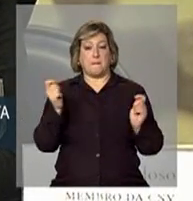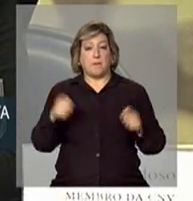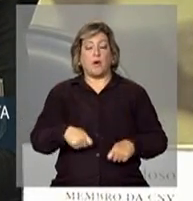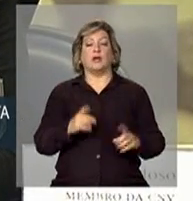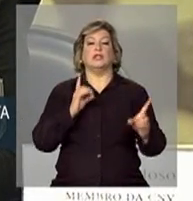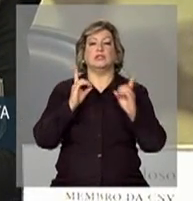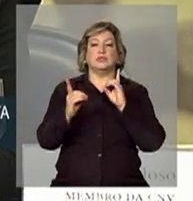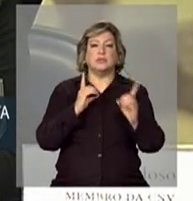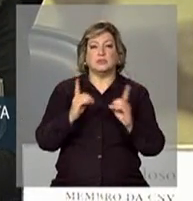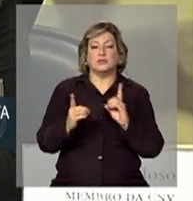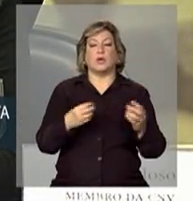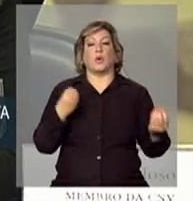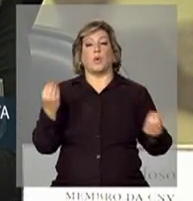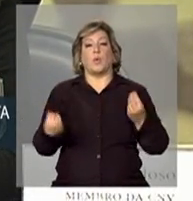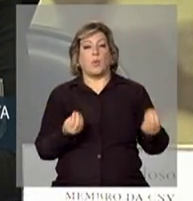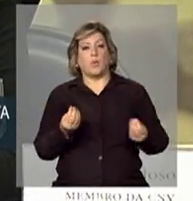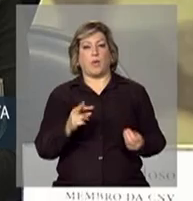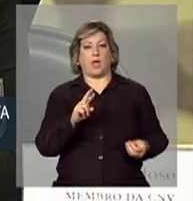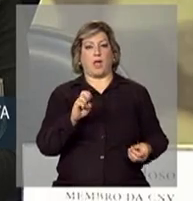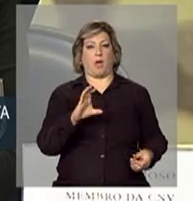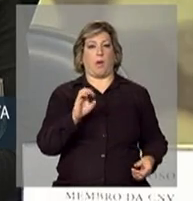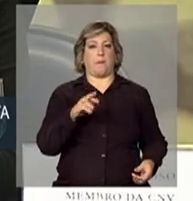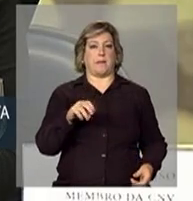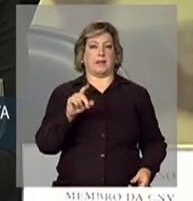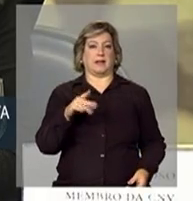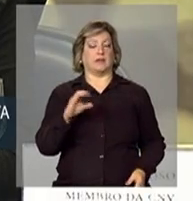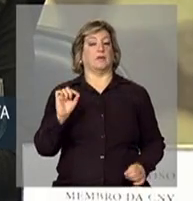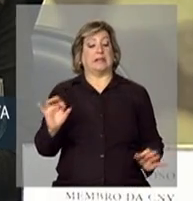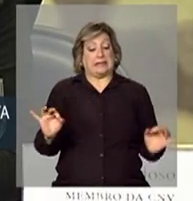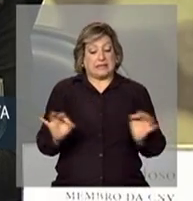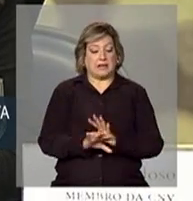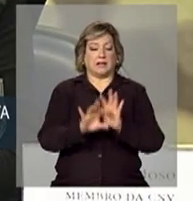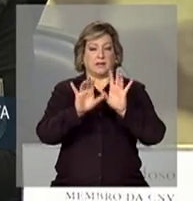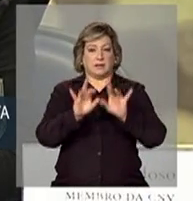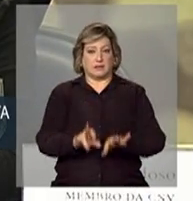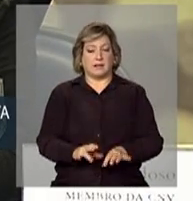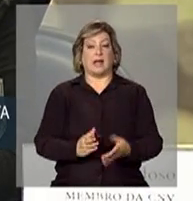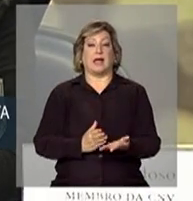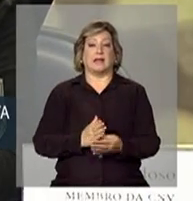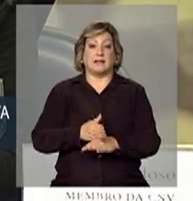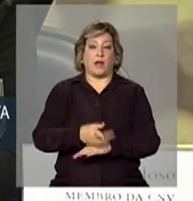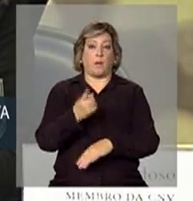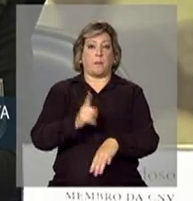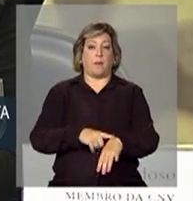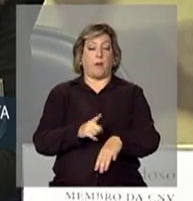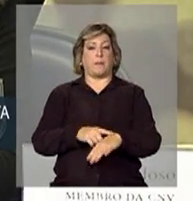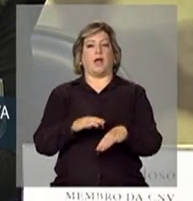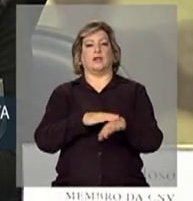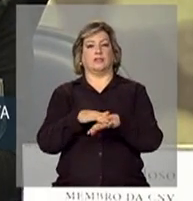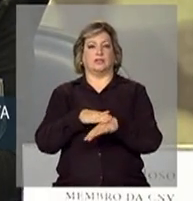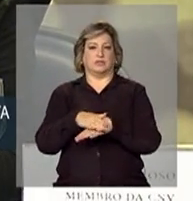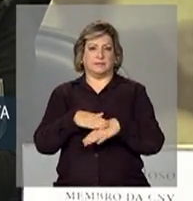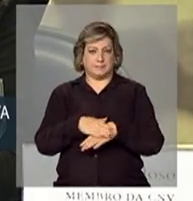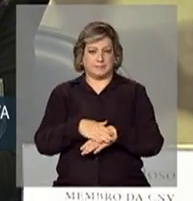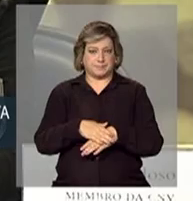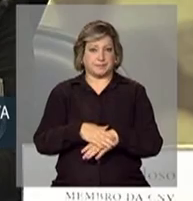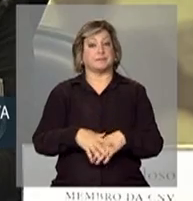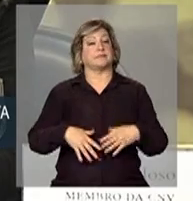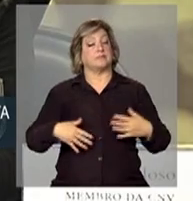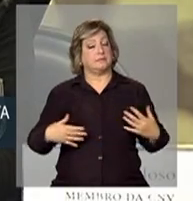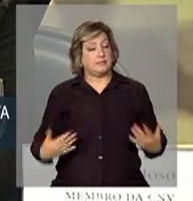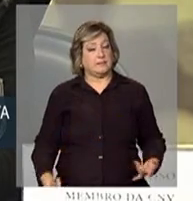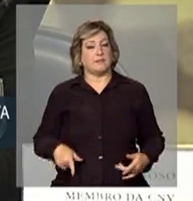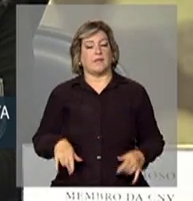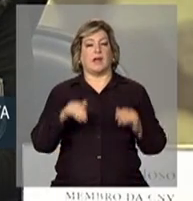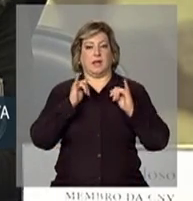discutir as recomendações, terminarmos o nosso relatório e entrar no momento de discutir, que aí é que a campanha,